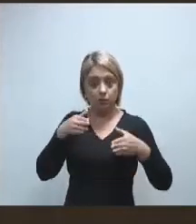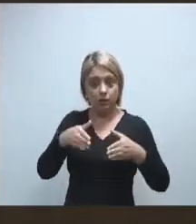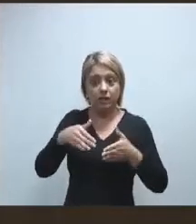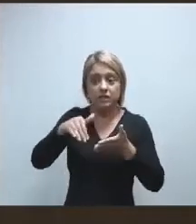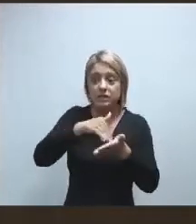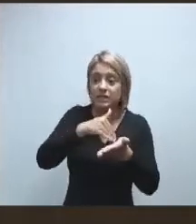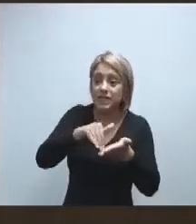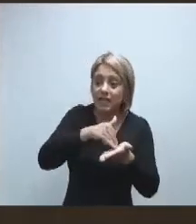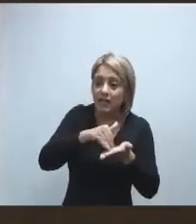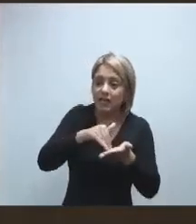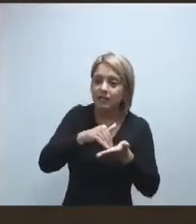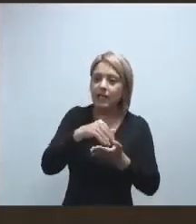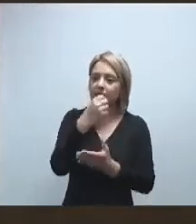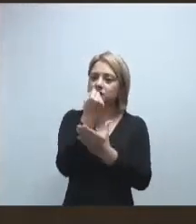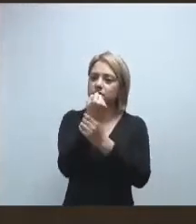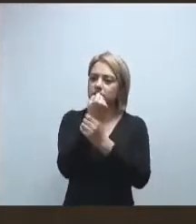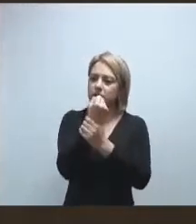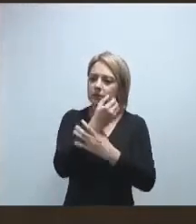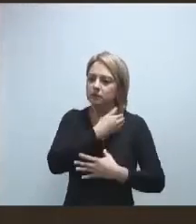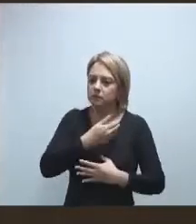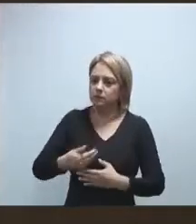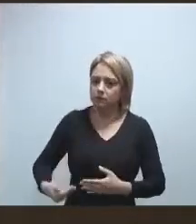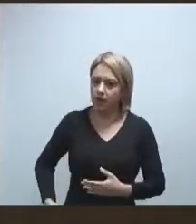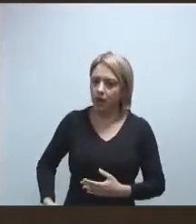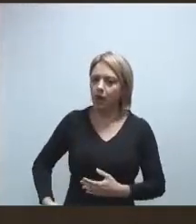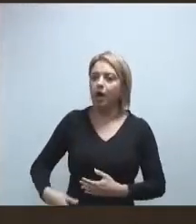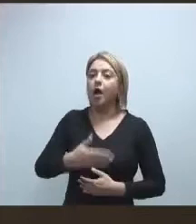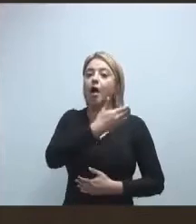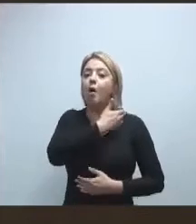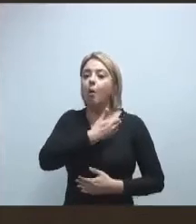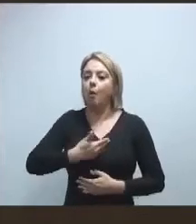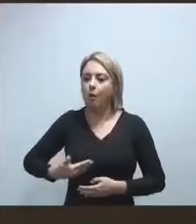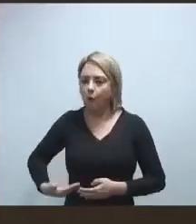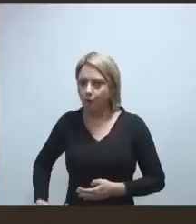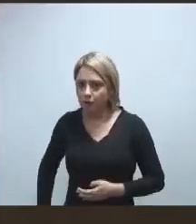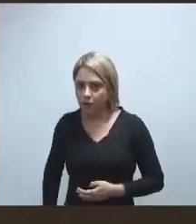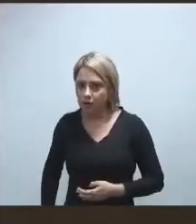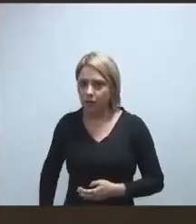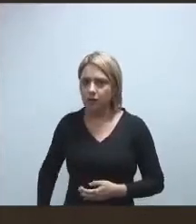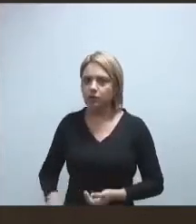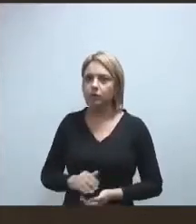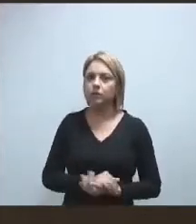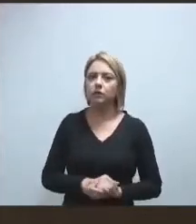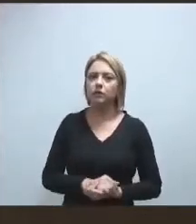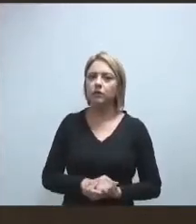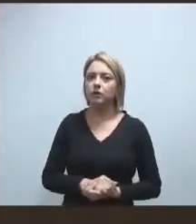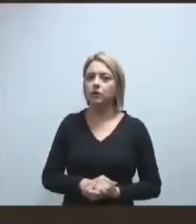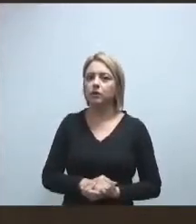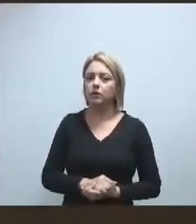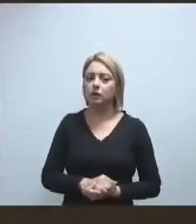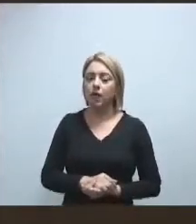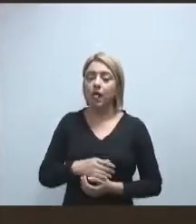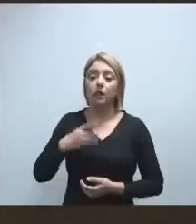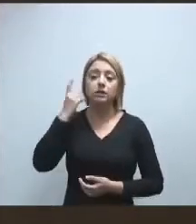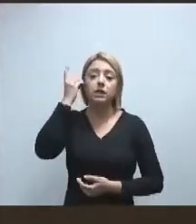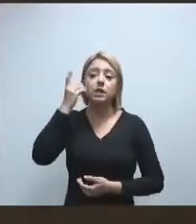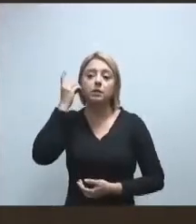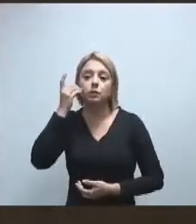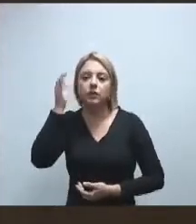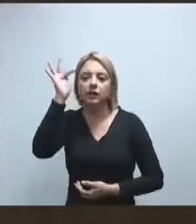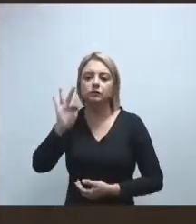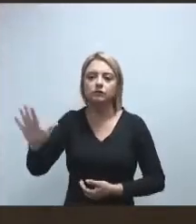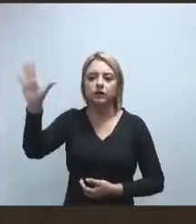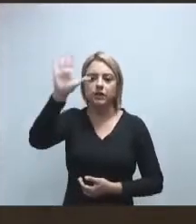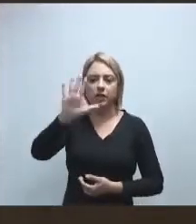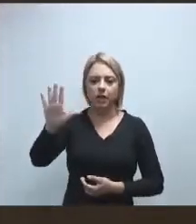secretário da segurança estive governador estive deputado federal por